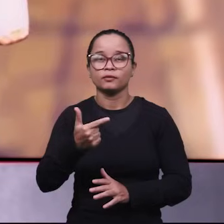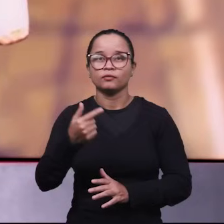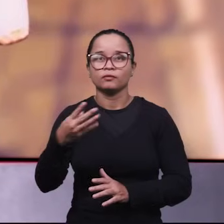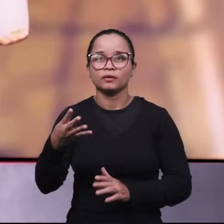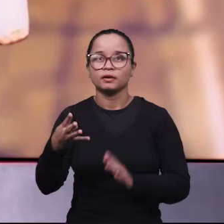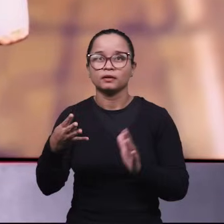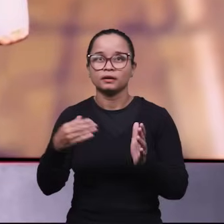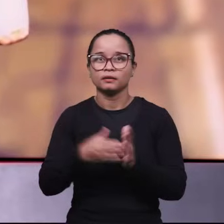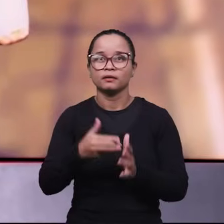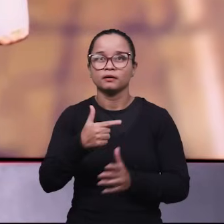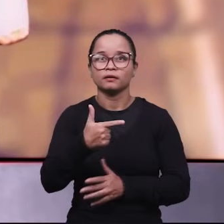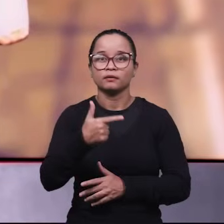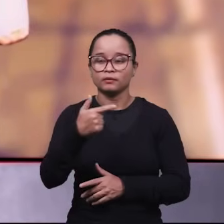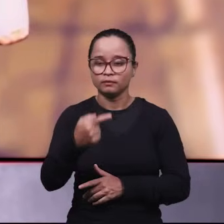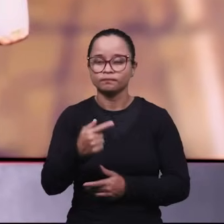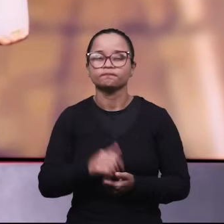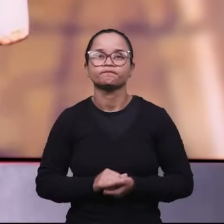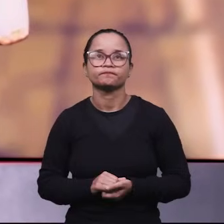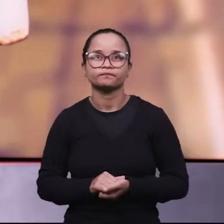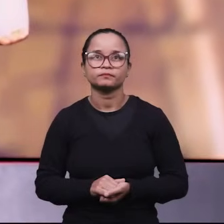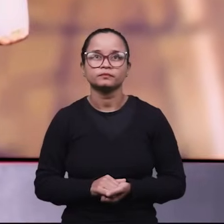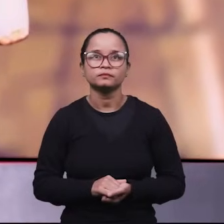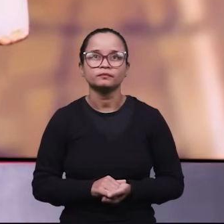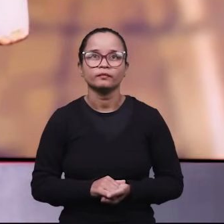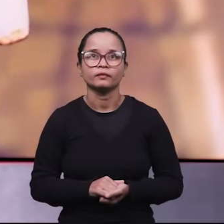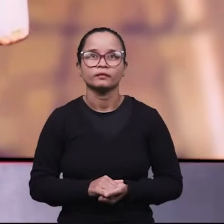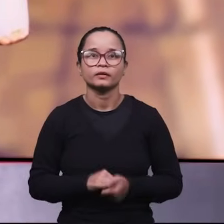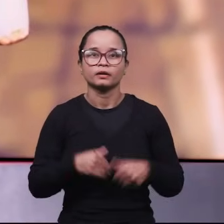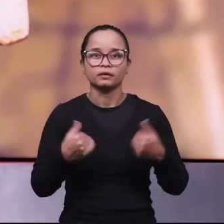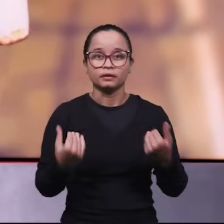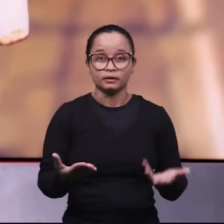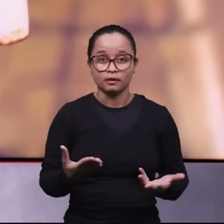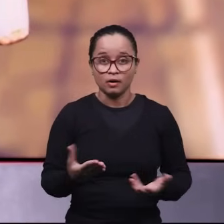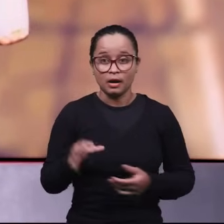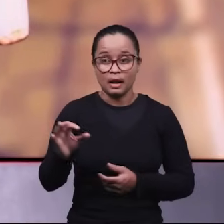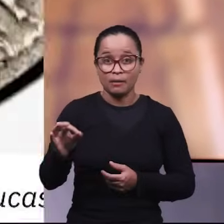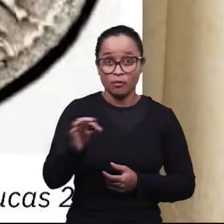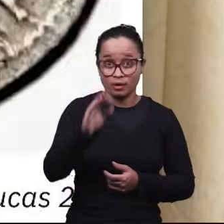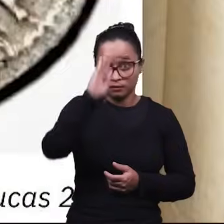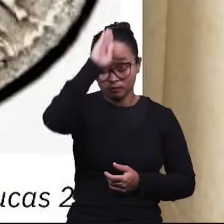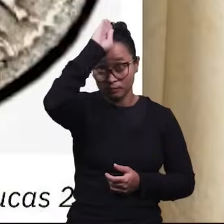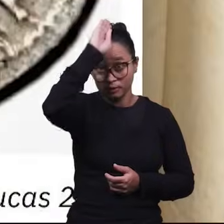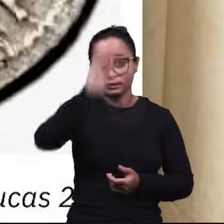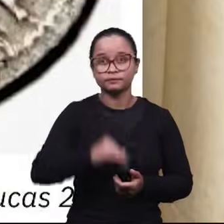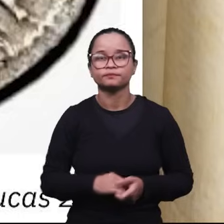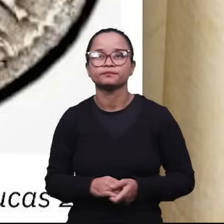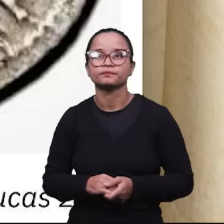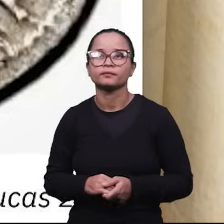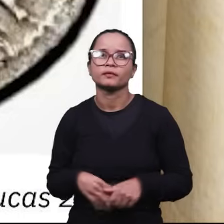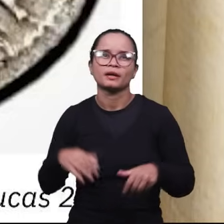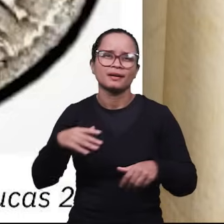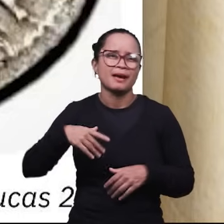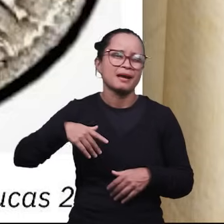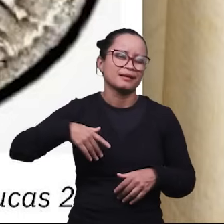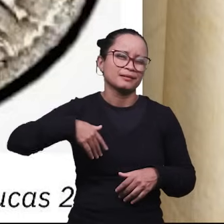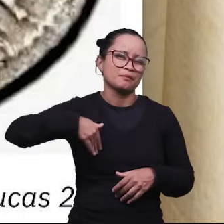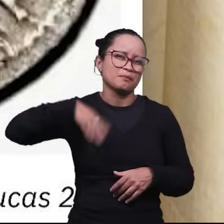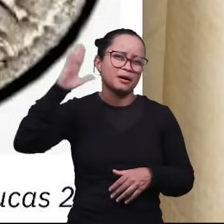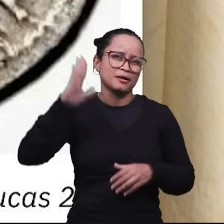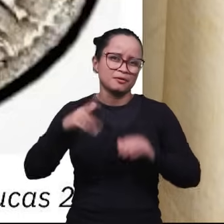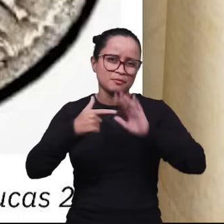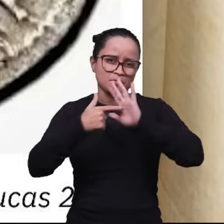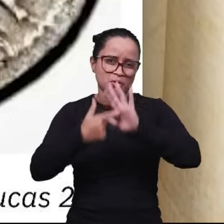27. O denário, a moeda romana, é a que mais é mencionada na